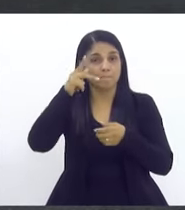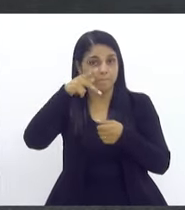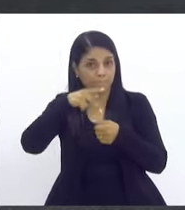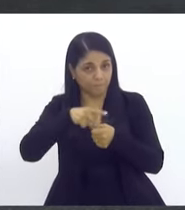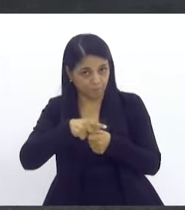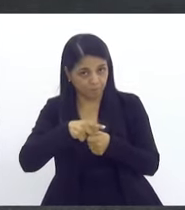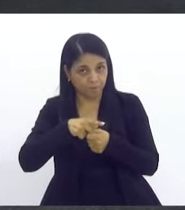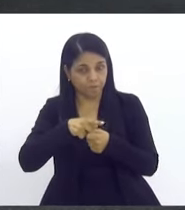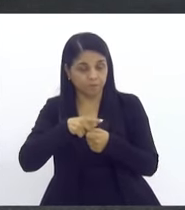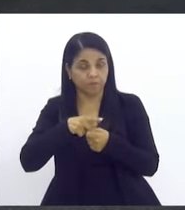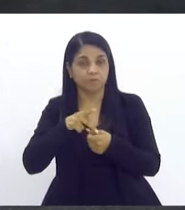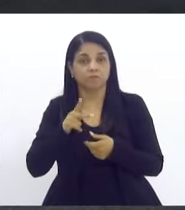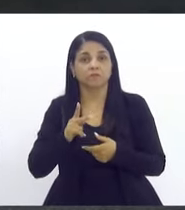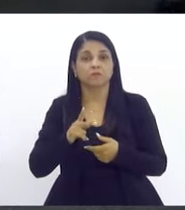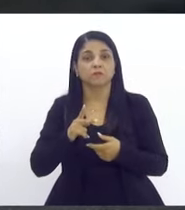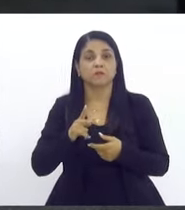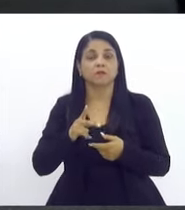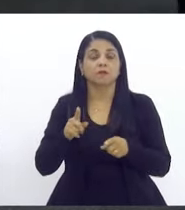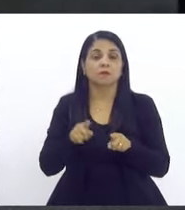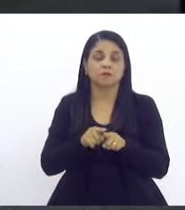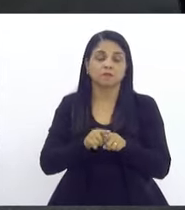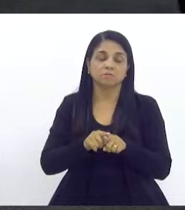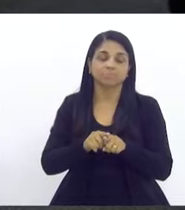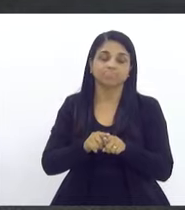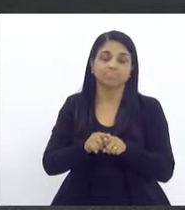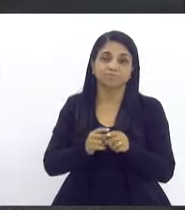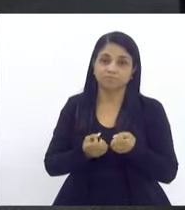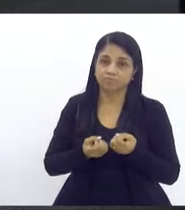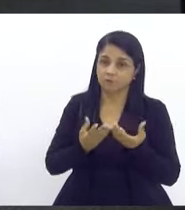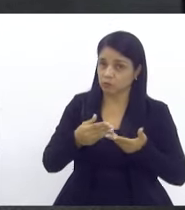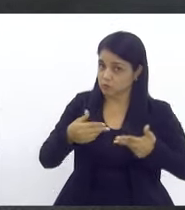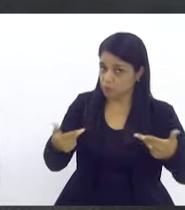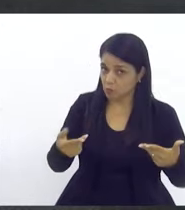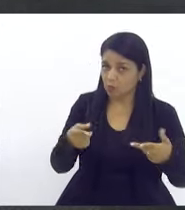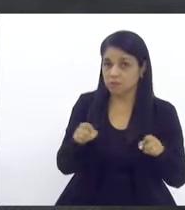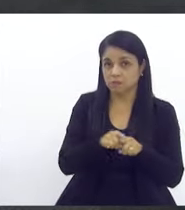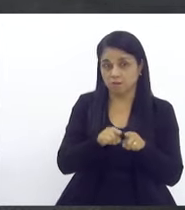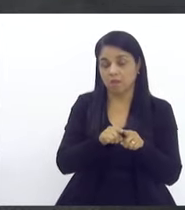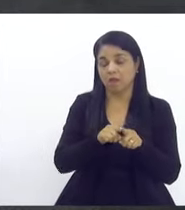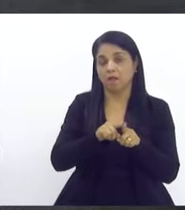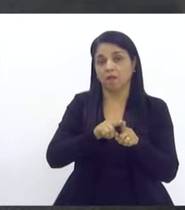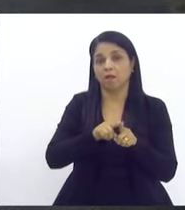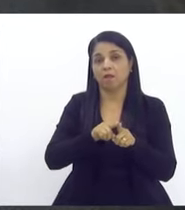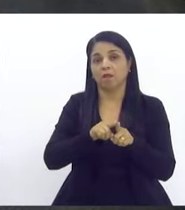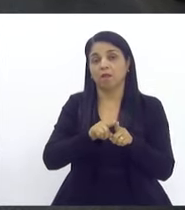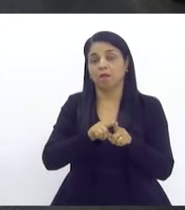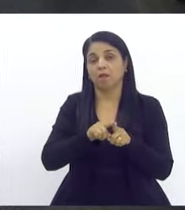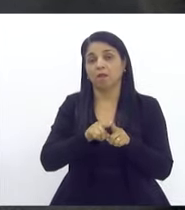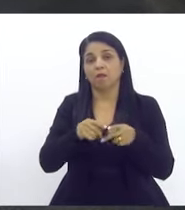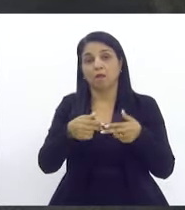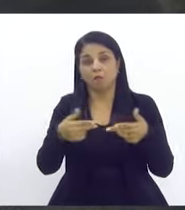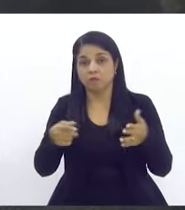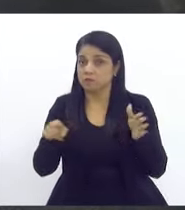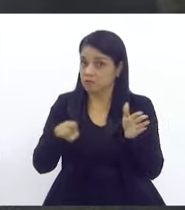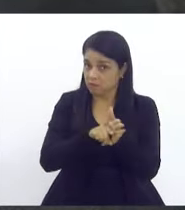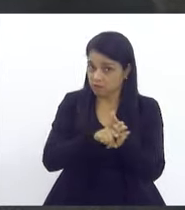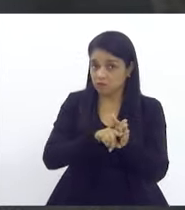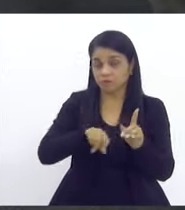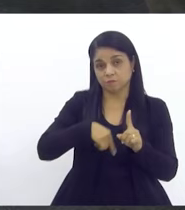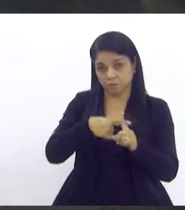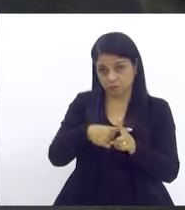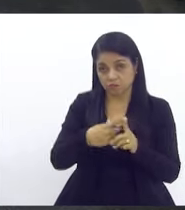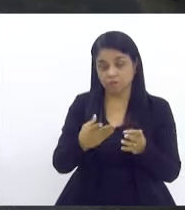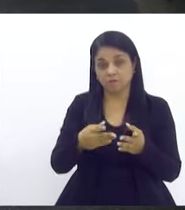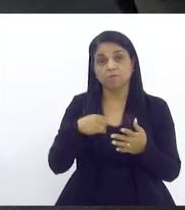ele cria bônus e ônus. E nesses ônus eles têm que haver uma fiscalização. Entendo que o